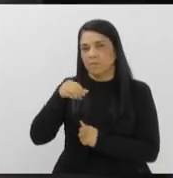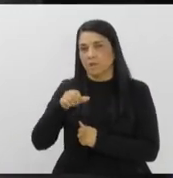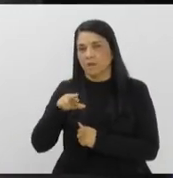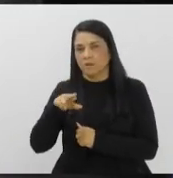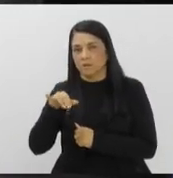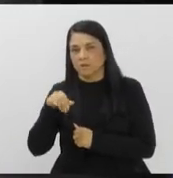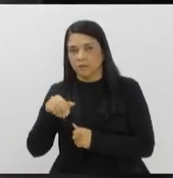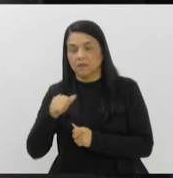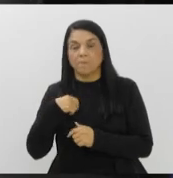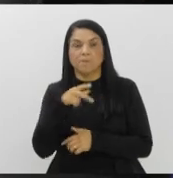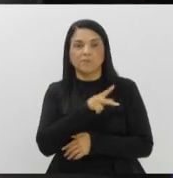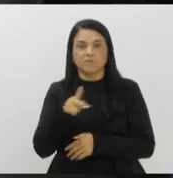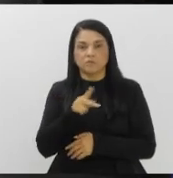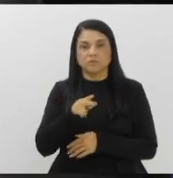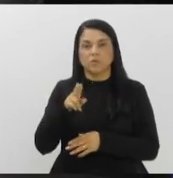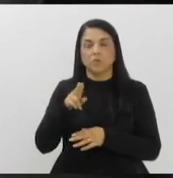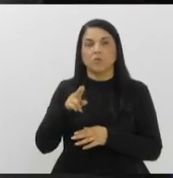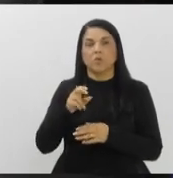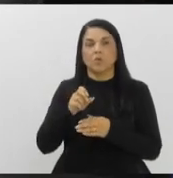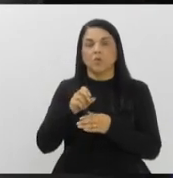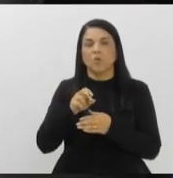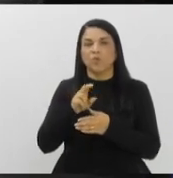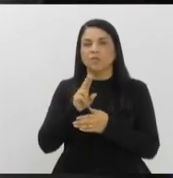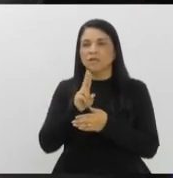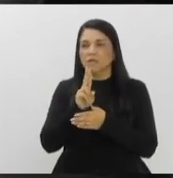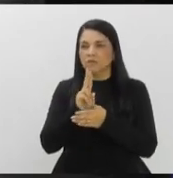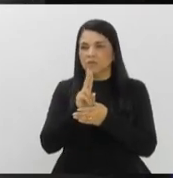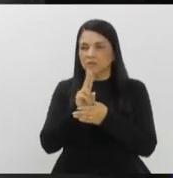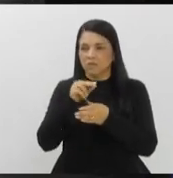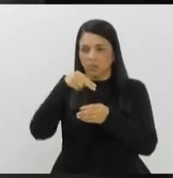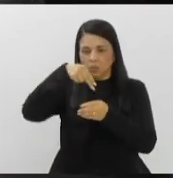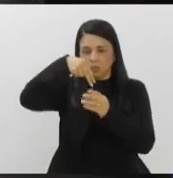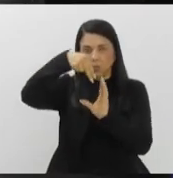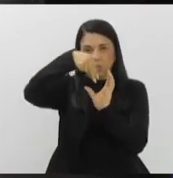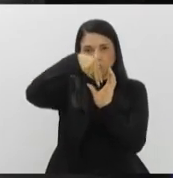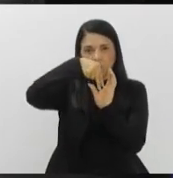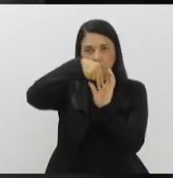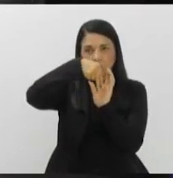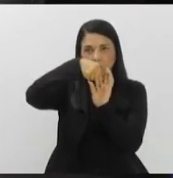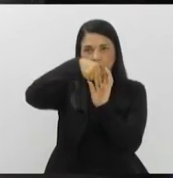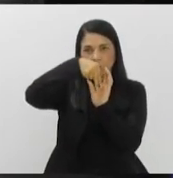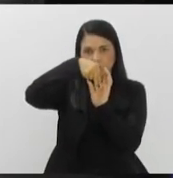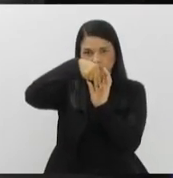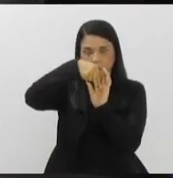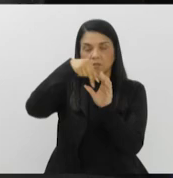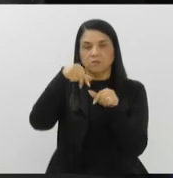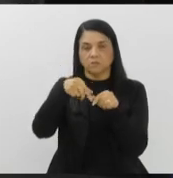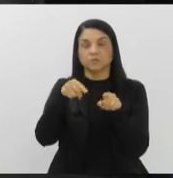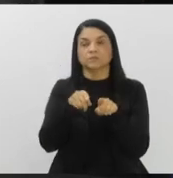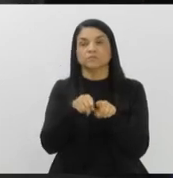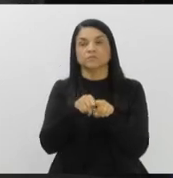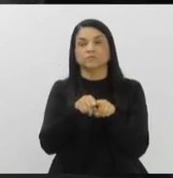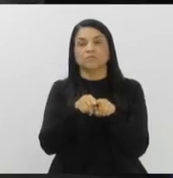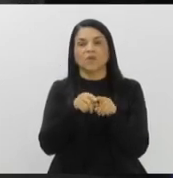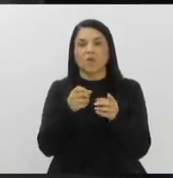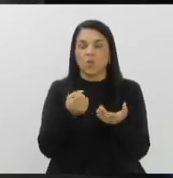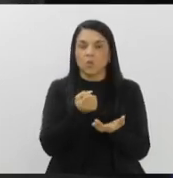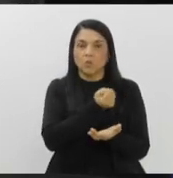os professores da Unirio, não sei se alguns estão aqui, essa nota técnica é cumprida, um número